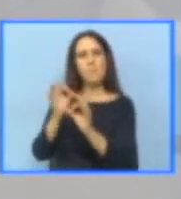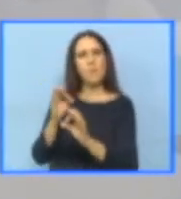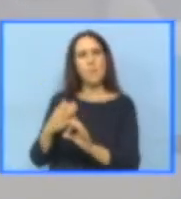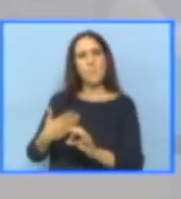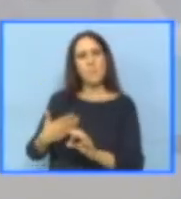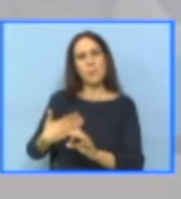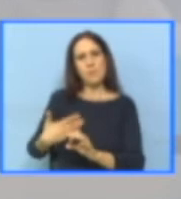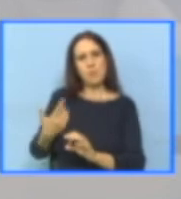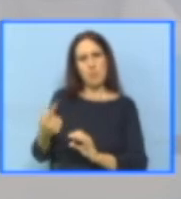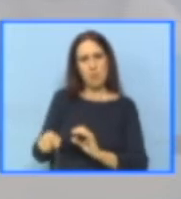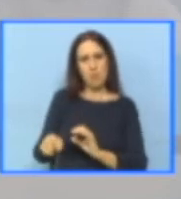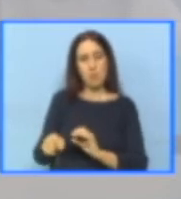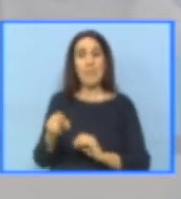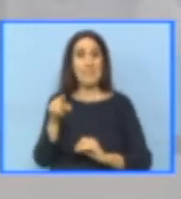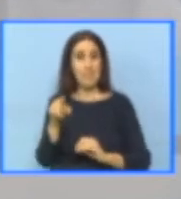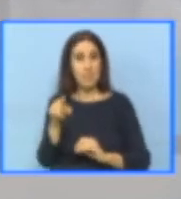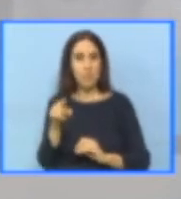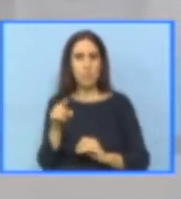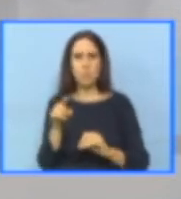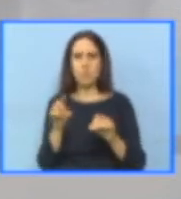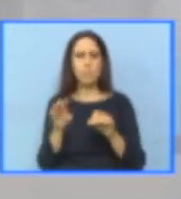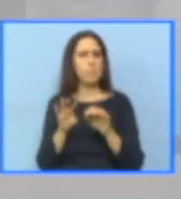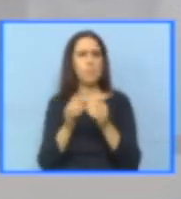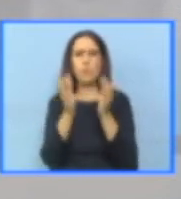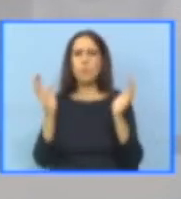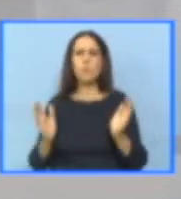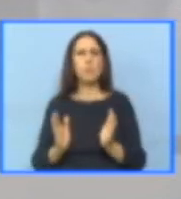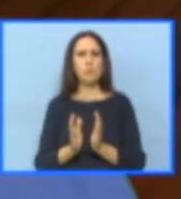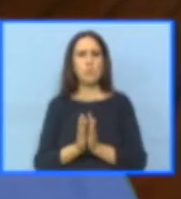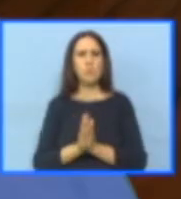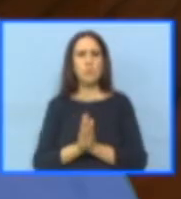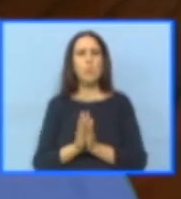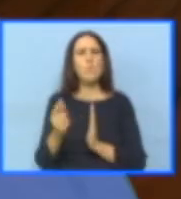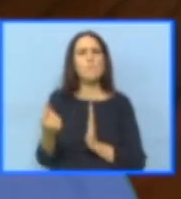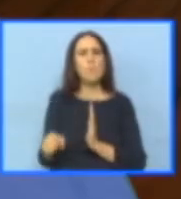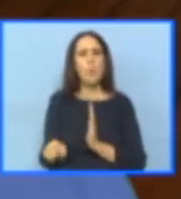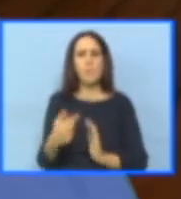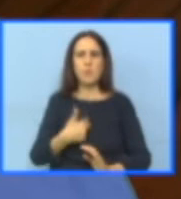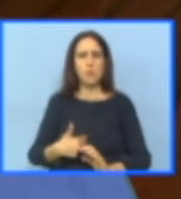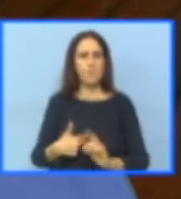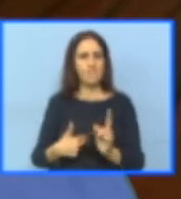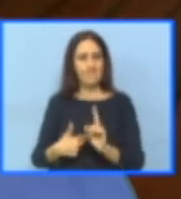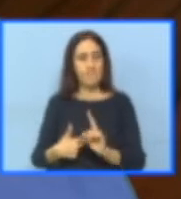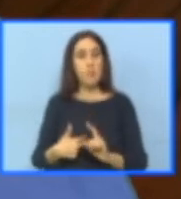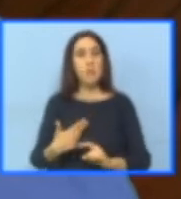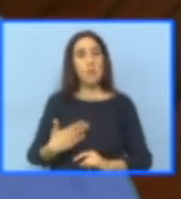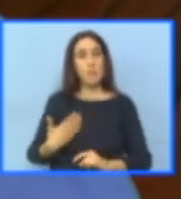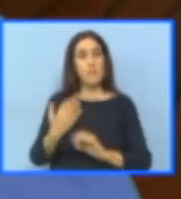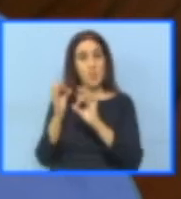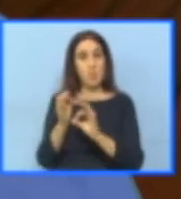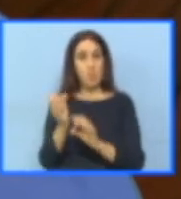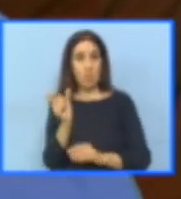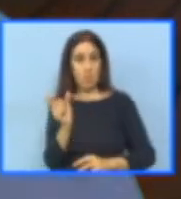isso abrange todos, não necessariamente e só os cristãos. De resto, caridade, em